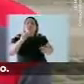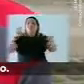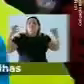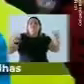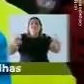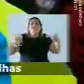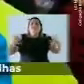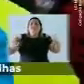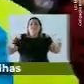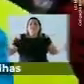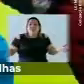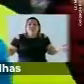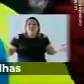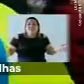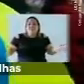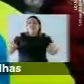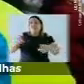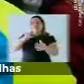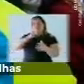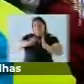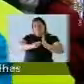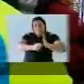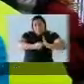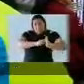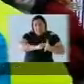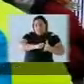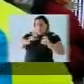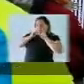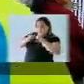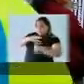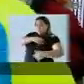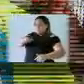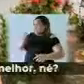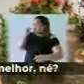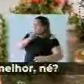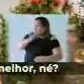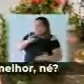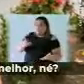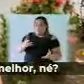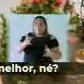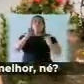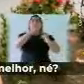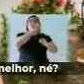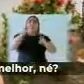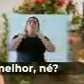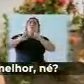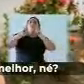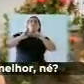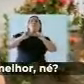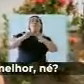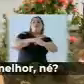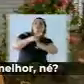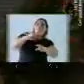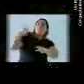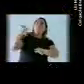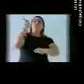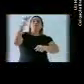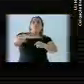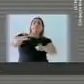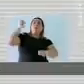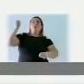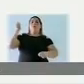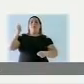claramente que é o desespero. Minha reação é de ligar e dizer a minhas filhas que aquele leitura é mentira. Que cada um faça a sua campanha e que vença o melhor, né?